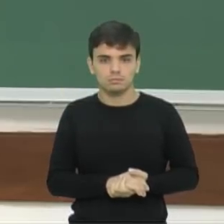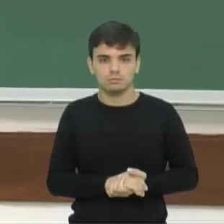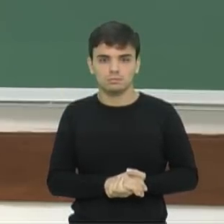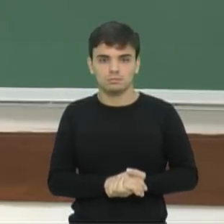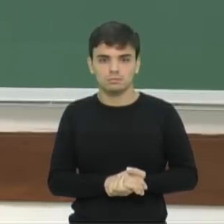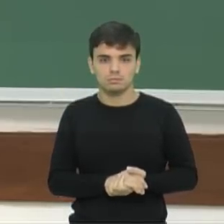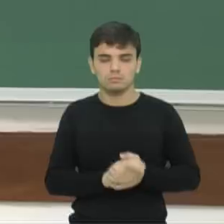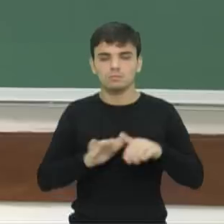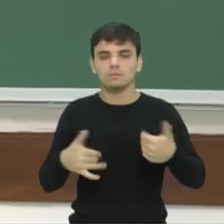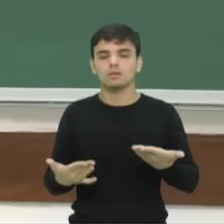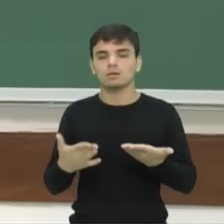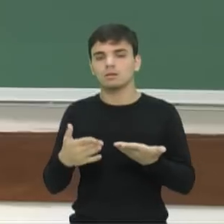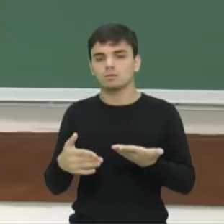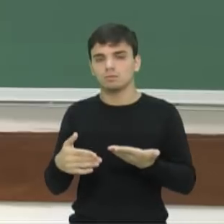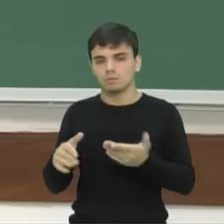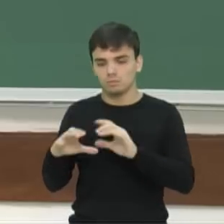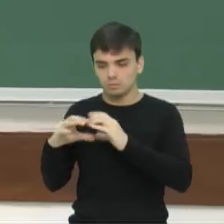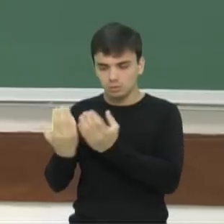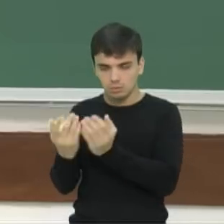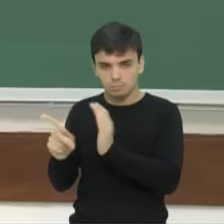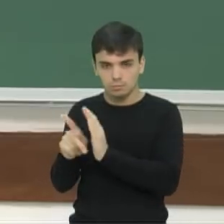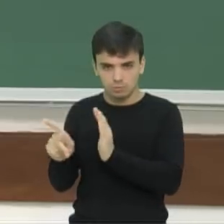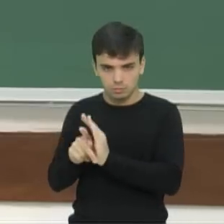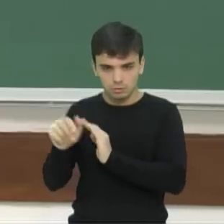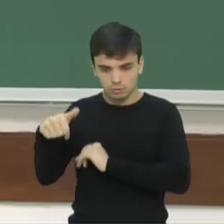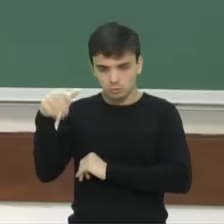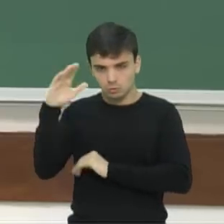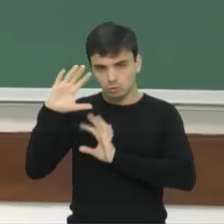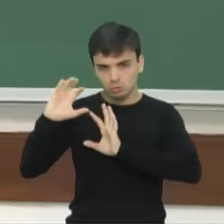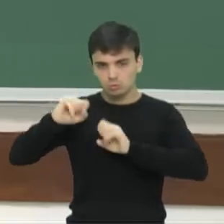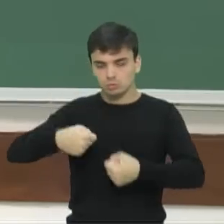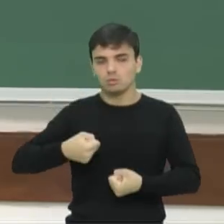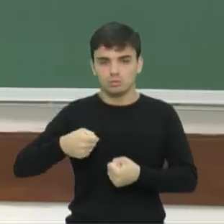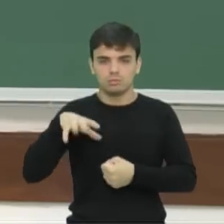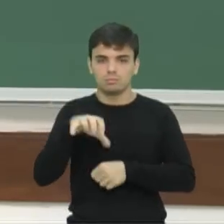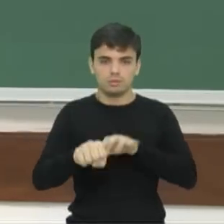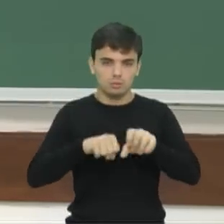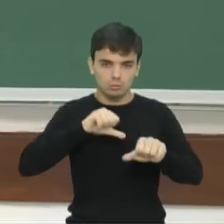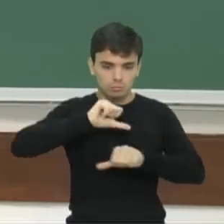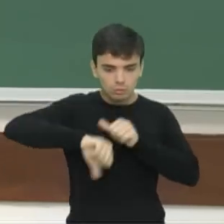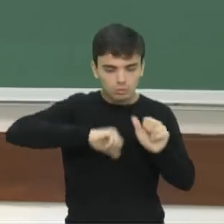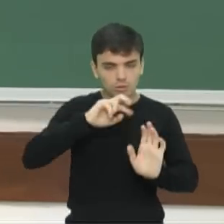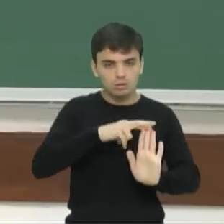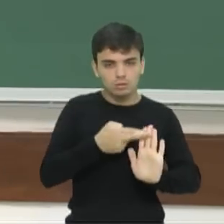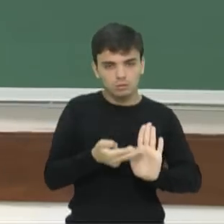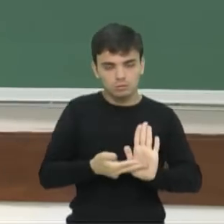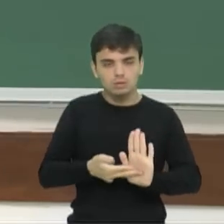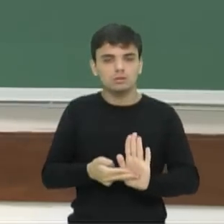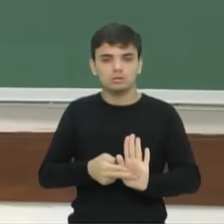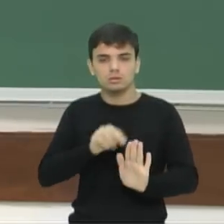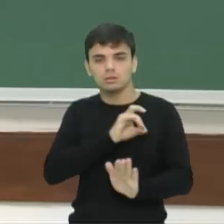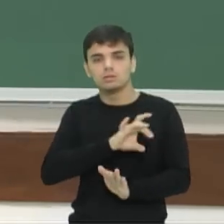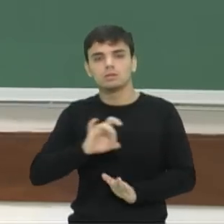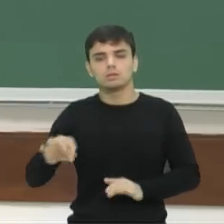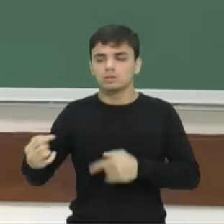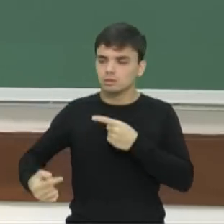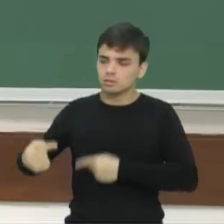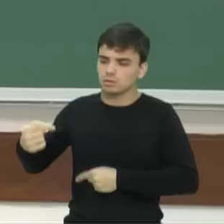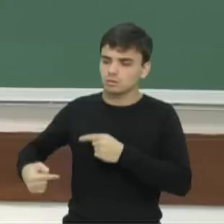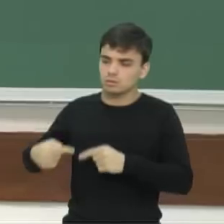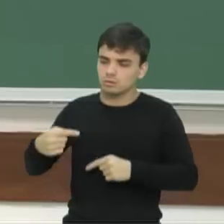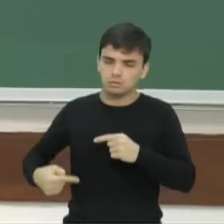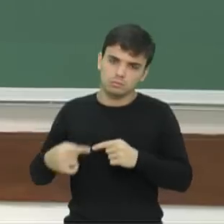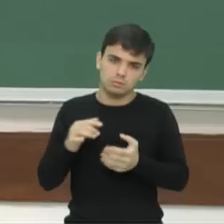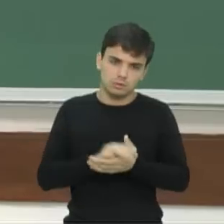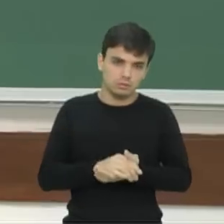a Federação Internacional de Judô acatou essa determinação e mudou a regra, alterou a regra, e cada competição hoje tem, tanto para mulheres quanto